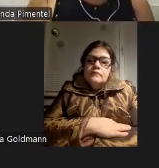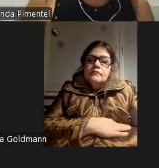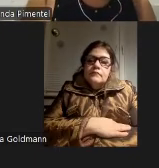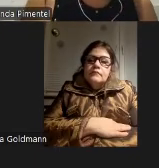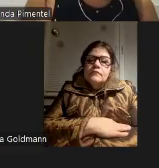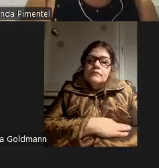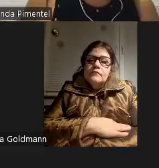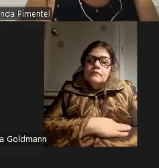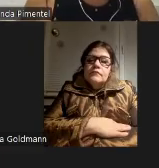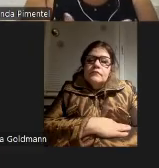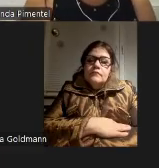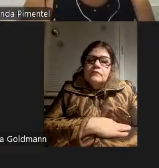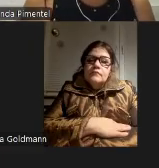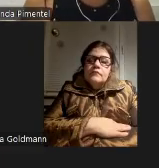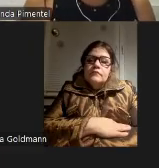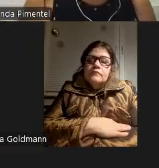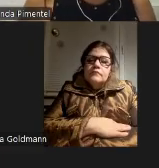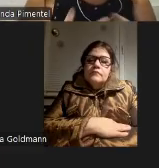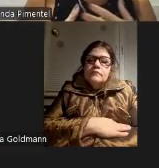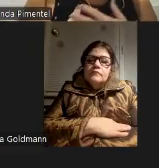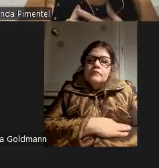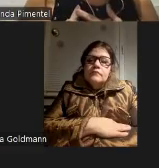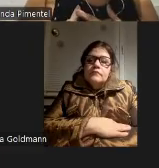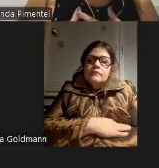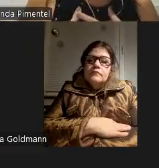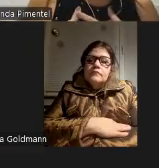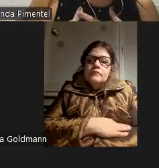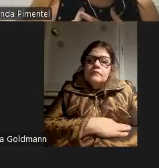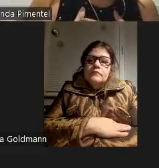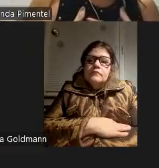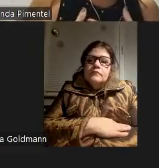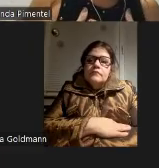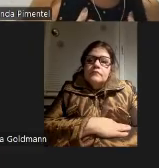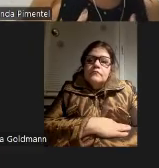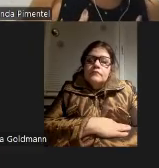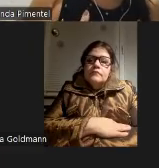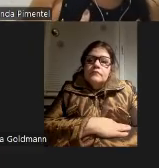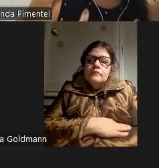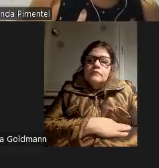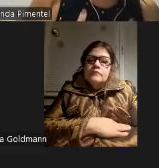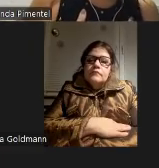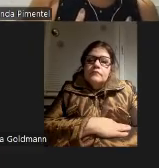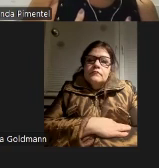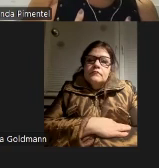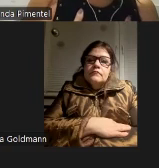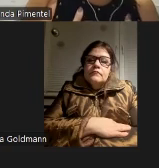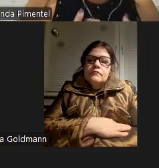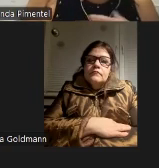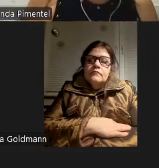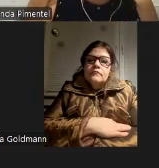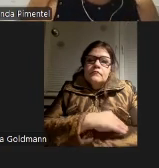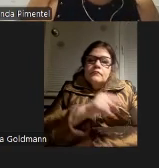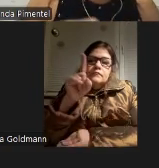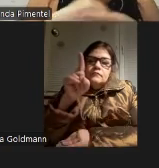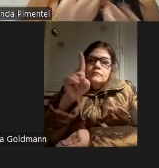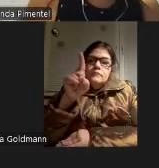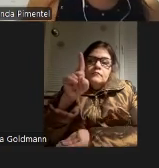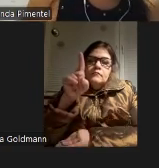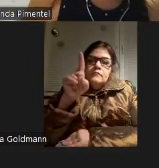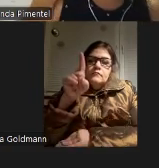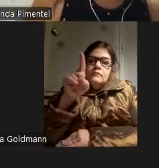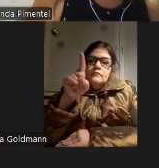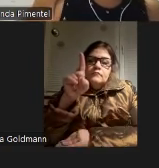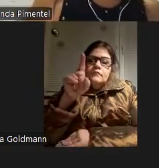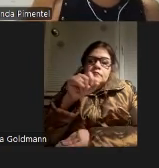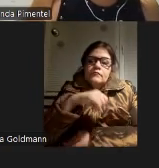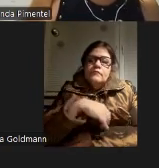rege o consenso sobre a doença, a gente fica mais confortável em estabelecer esse tipo de tratamento, né? Então,